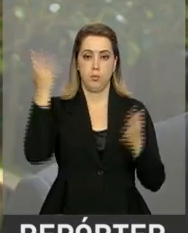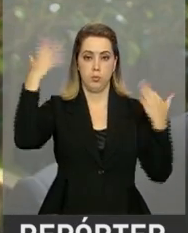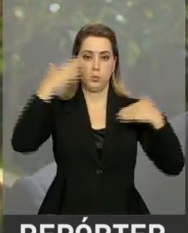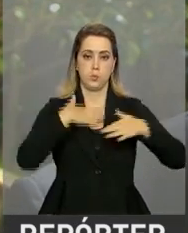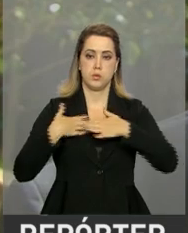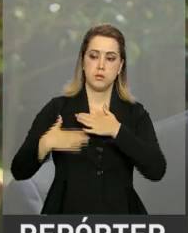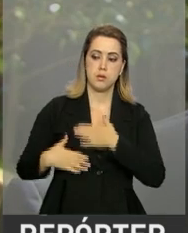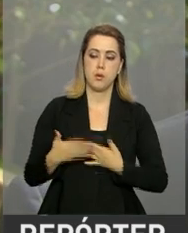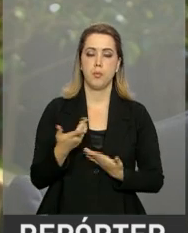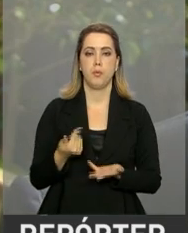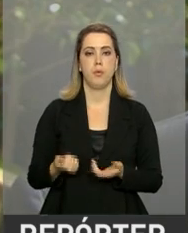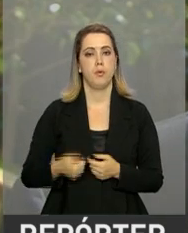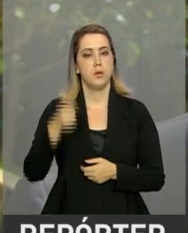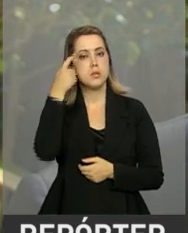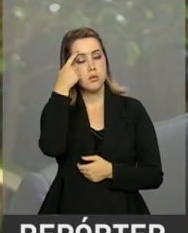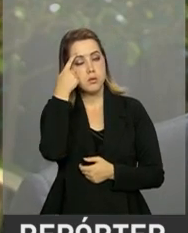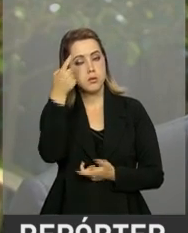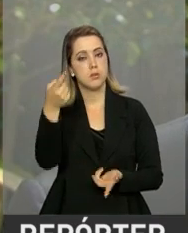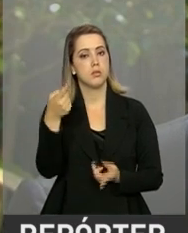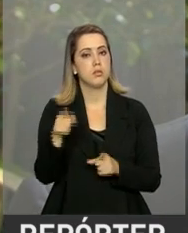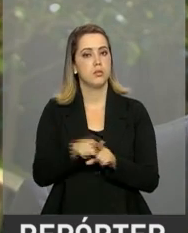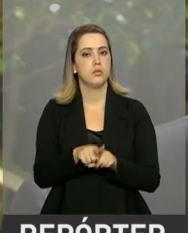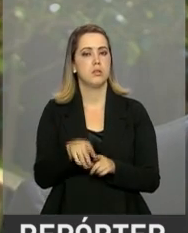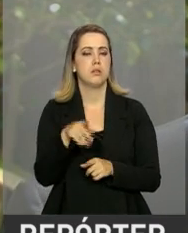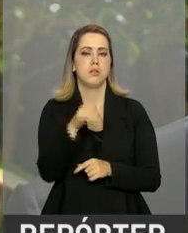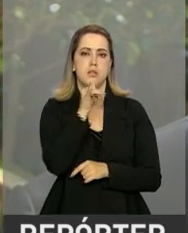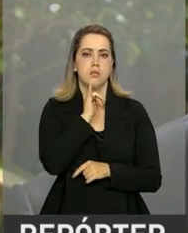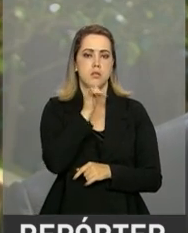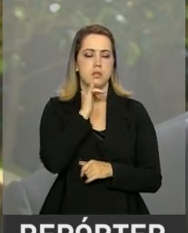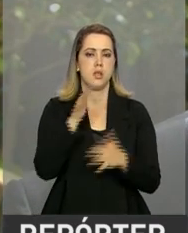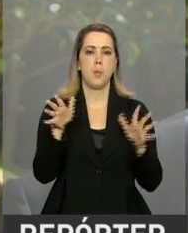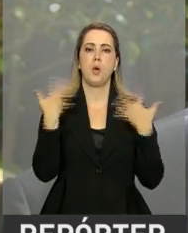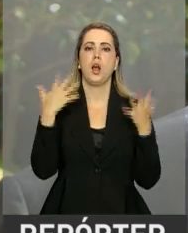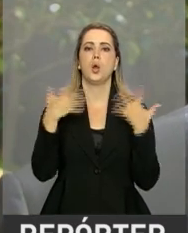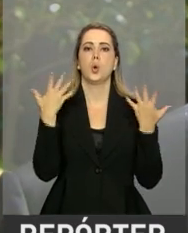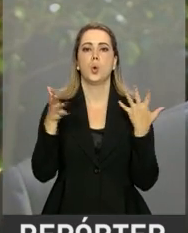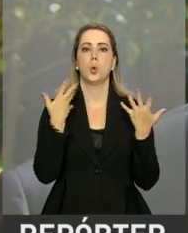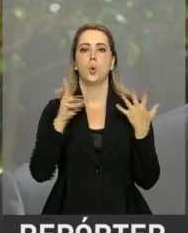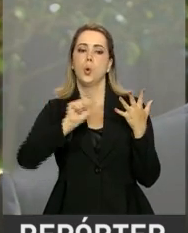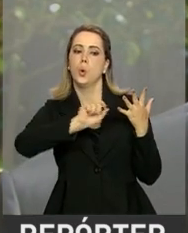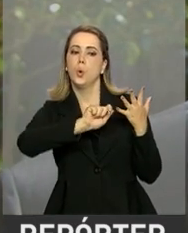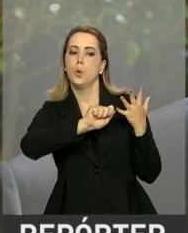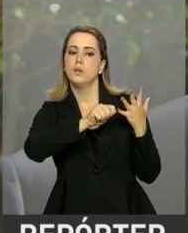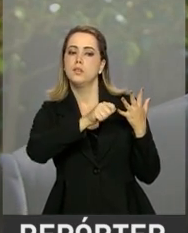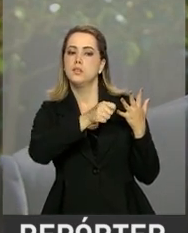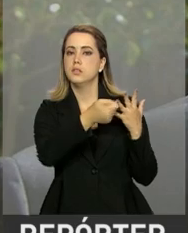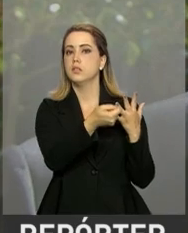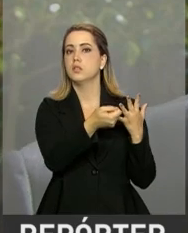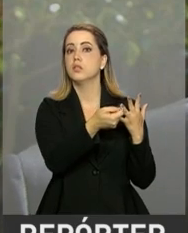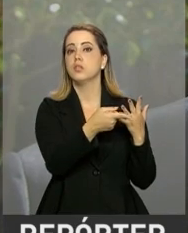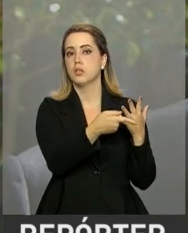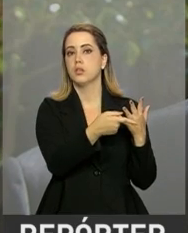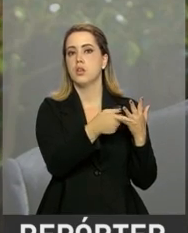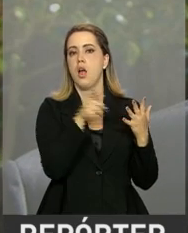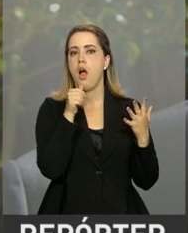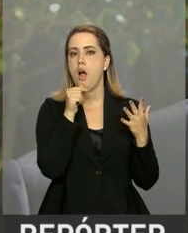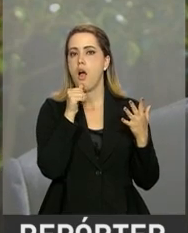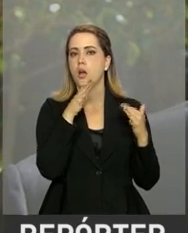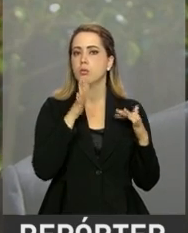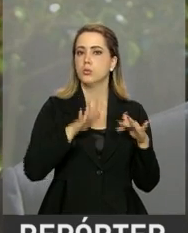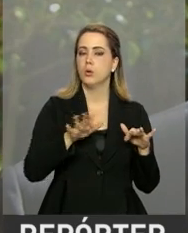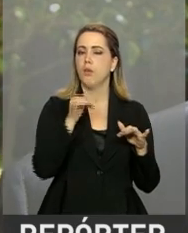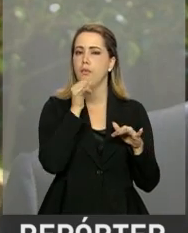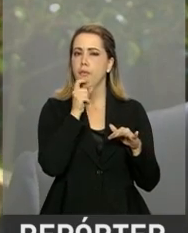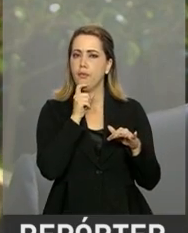você pode utilizar ele de maneira mais inteligente por exemplo numa época de calor colocar ele na posição verão que vai te economizar tá